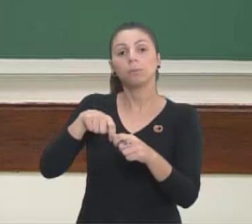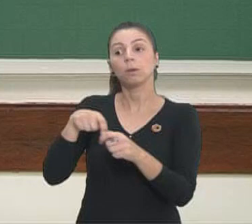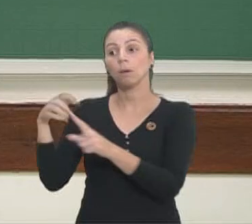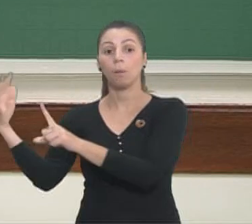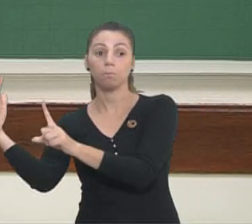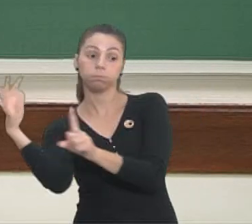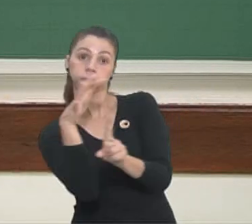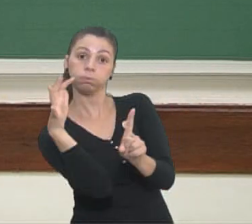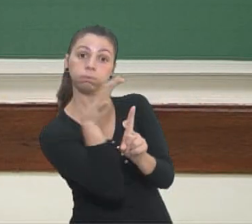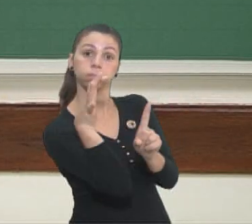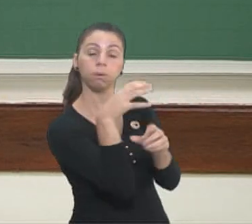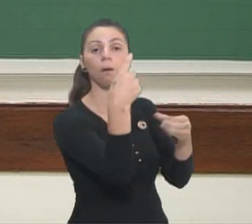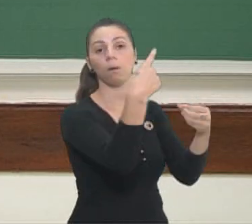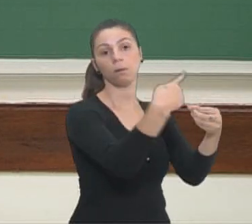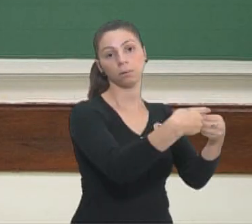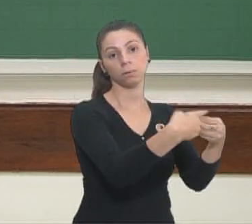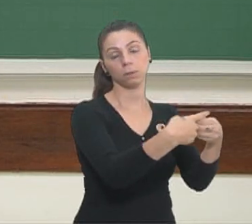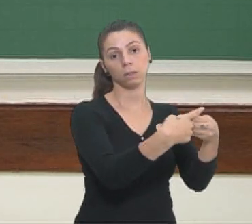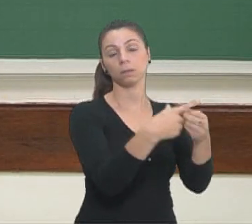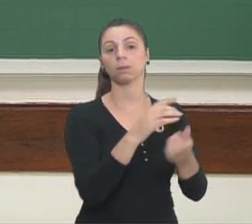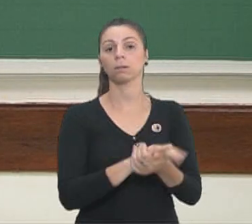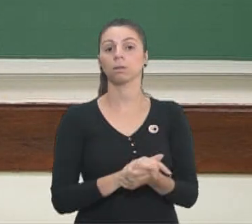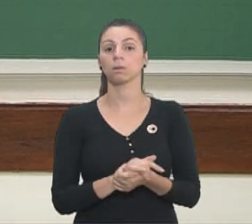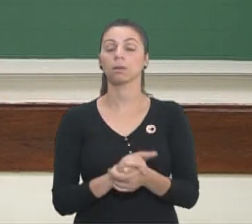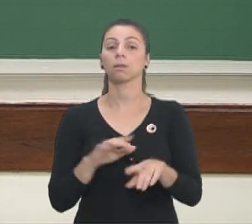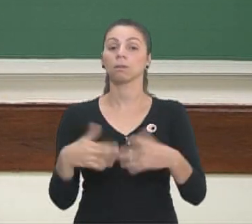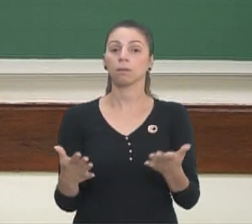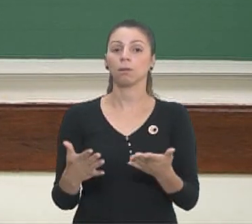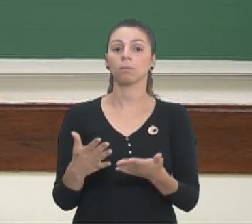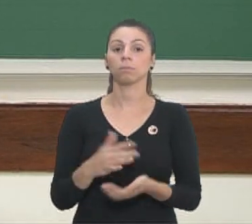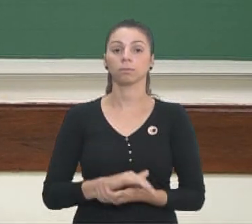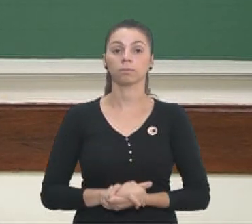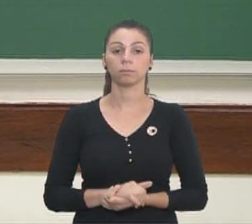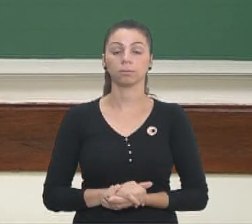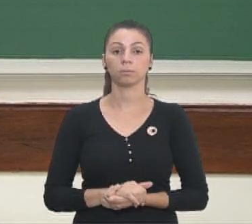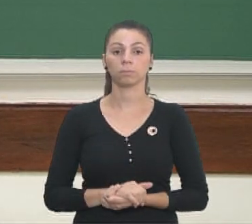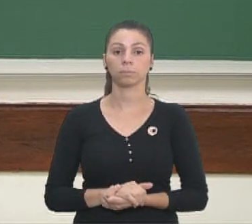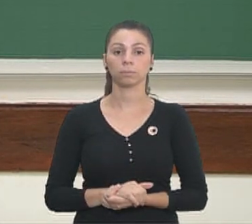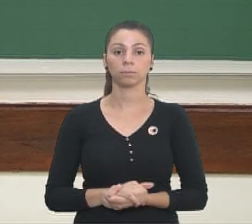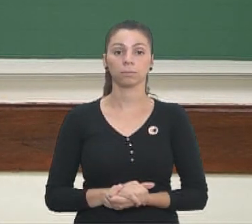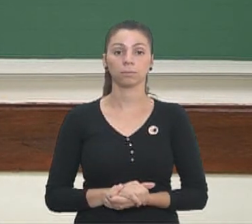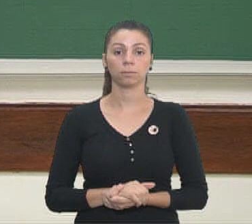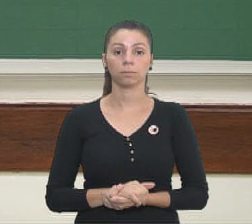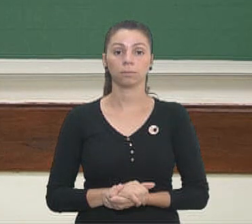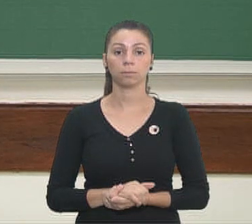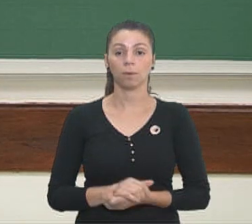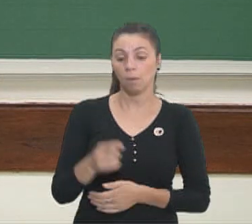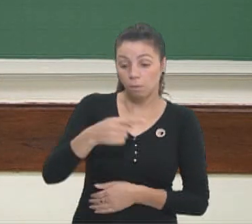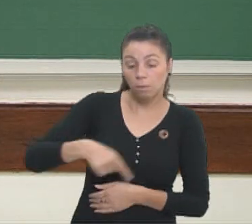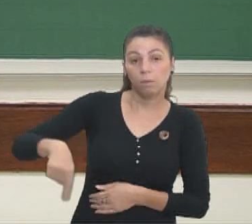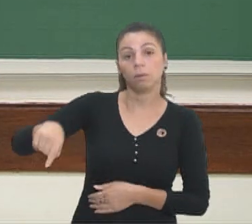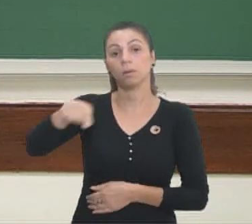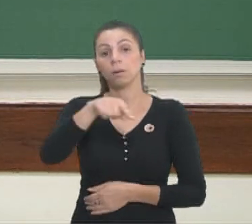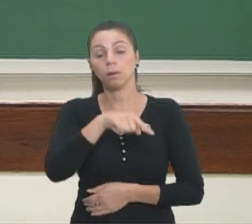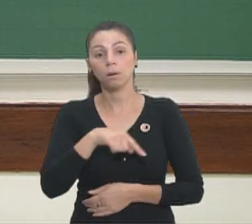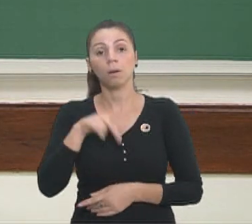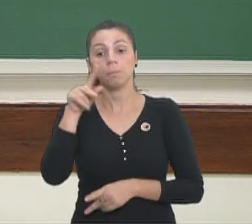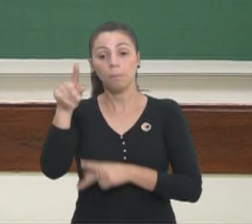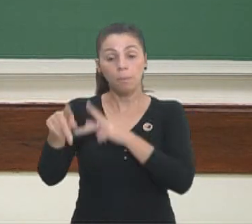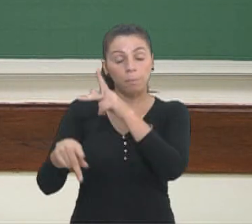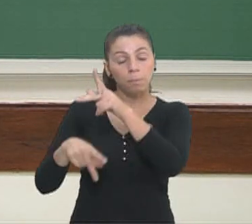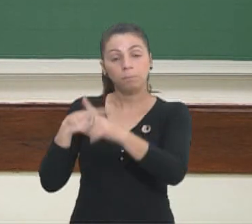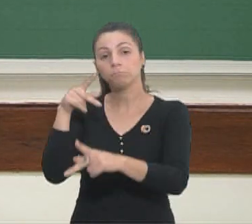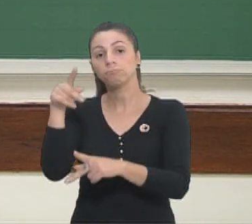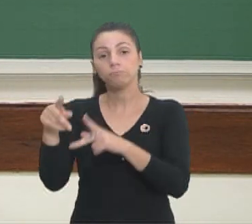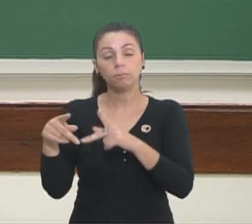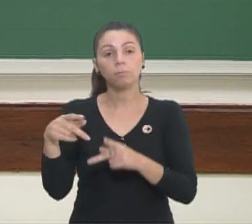Então, pode ser que a realidade da nossa população daqui a